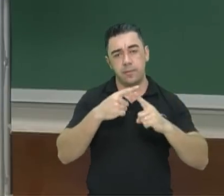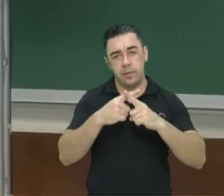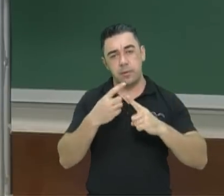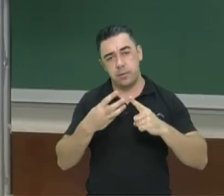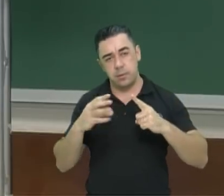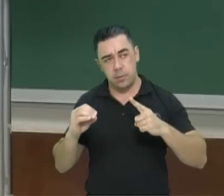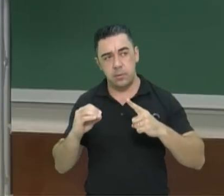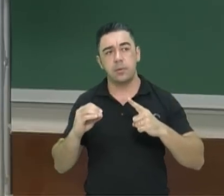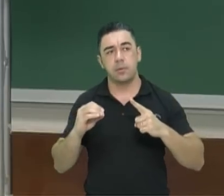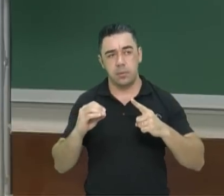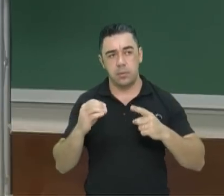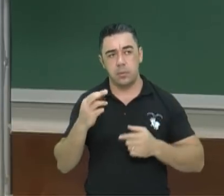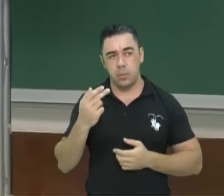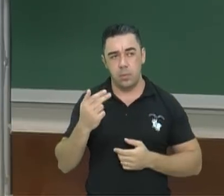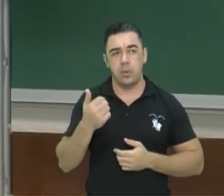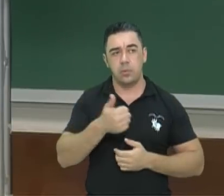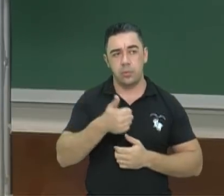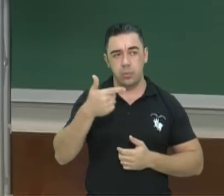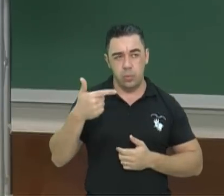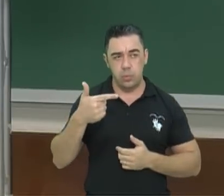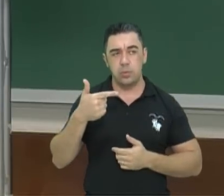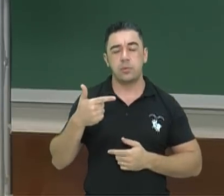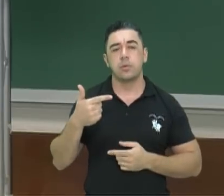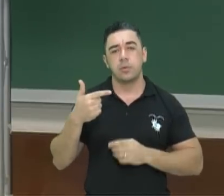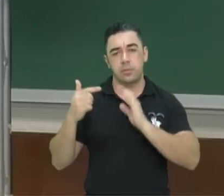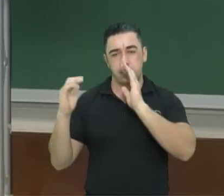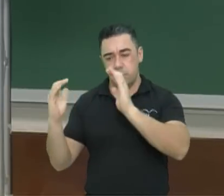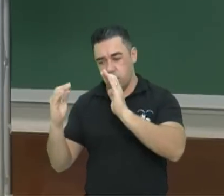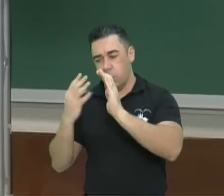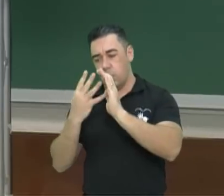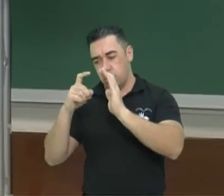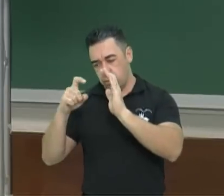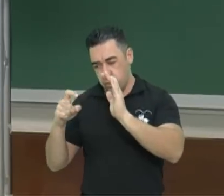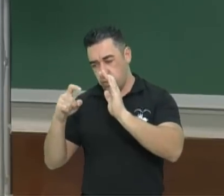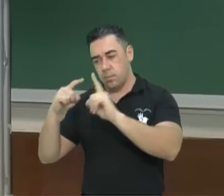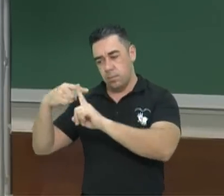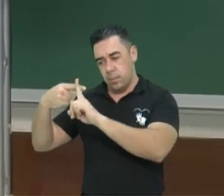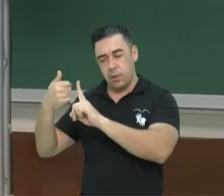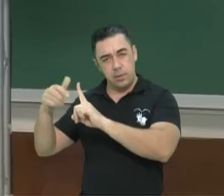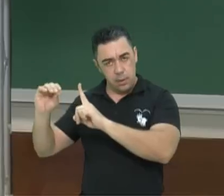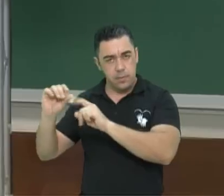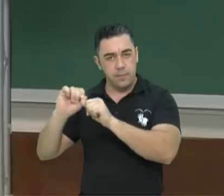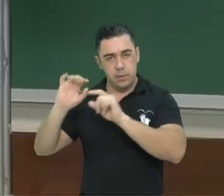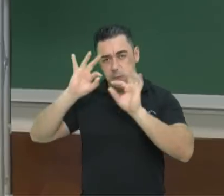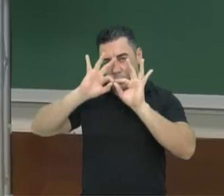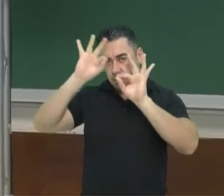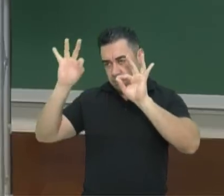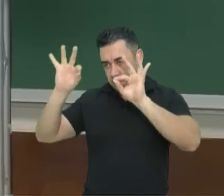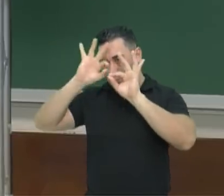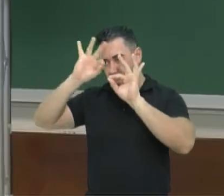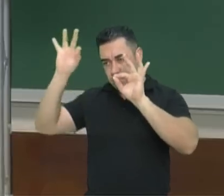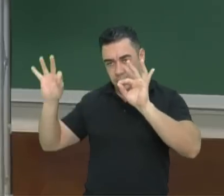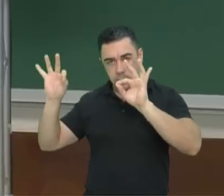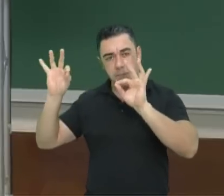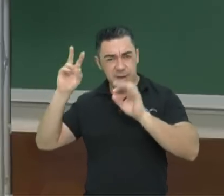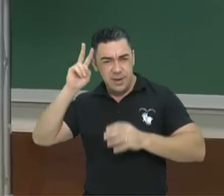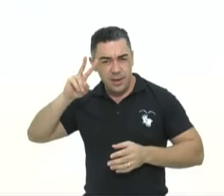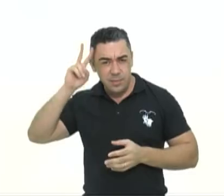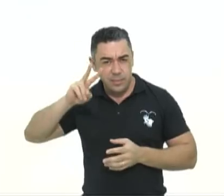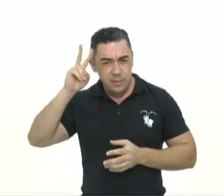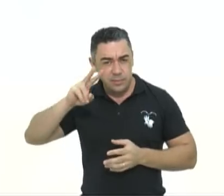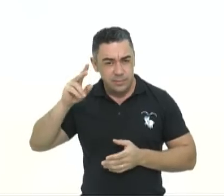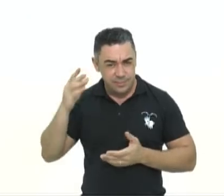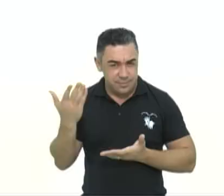a 12 e o 4x mais 10 eu vou ter que calcular ele junto com o 12. Lembra como que a